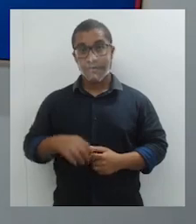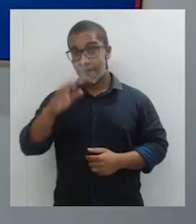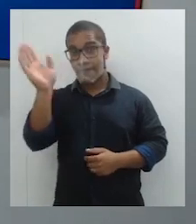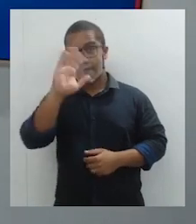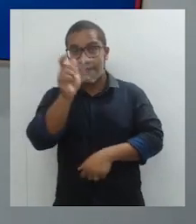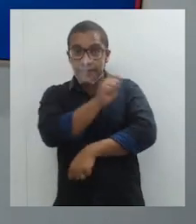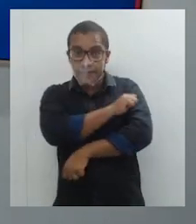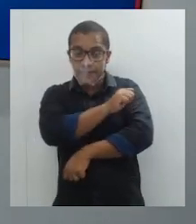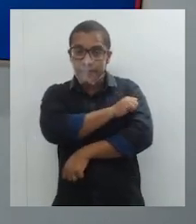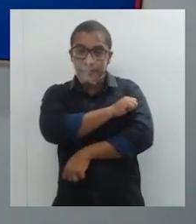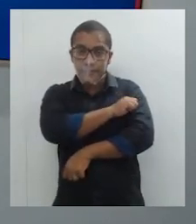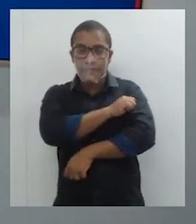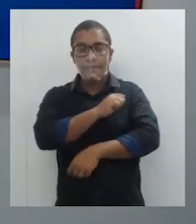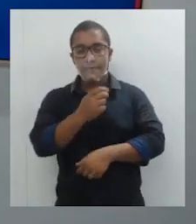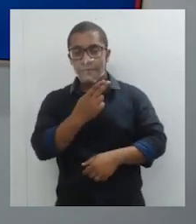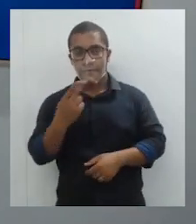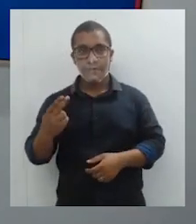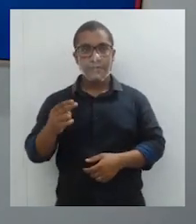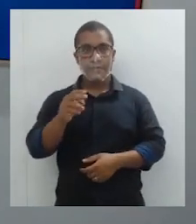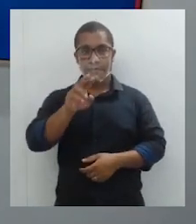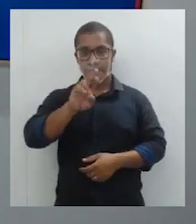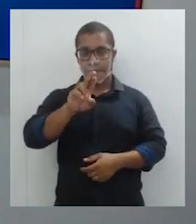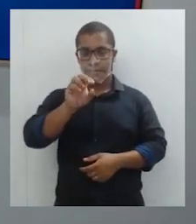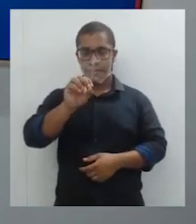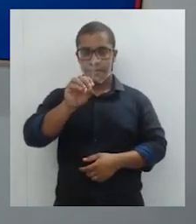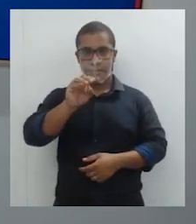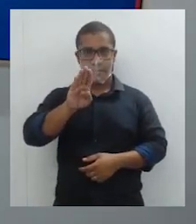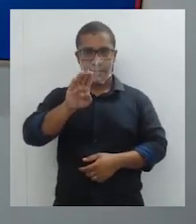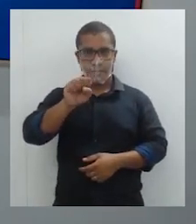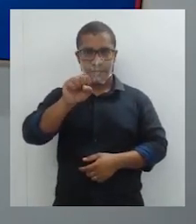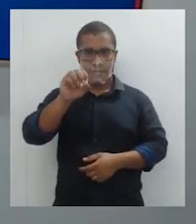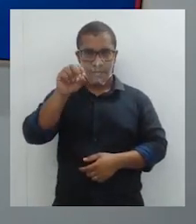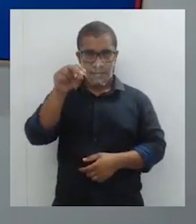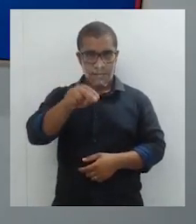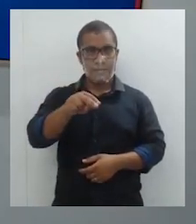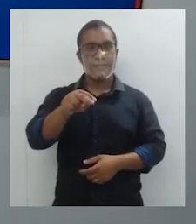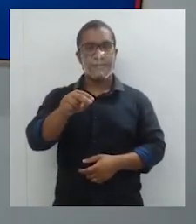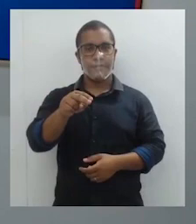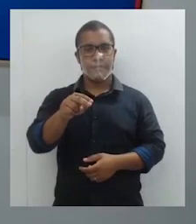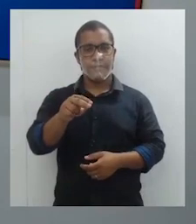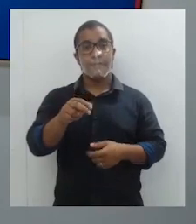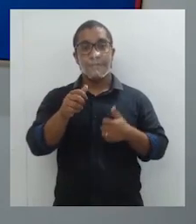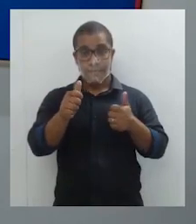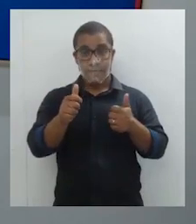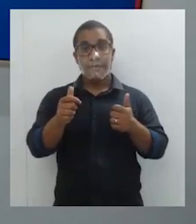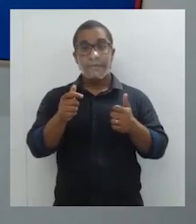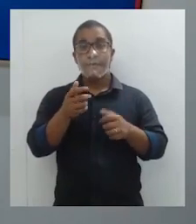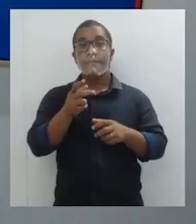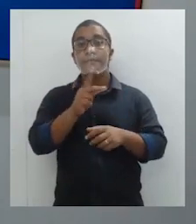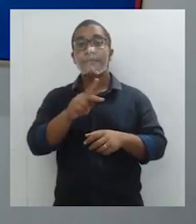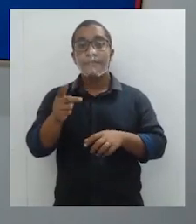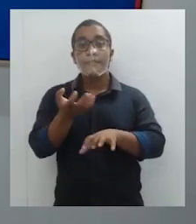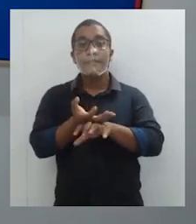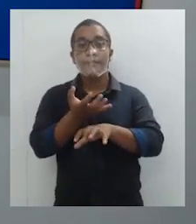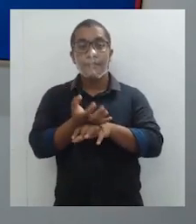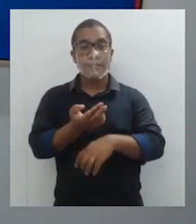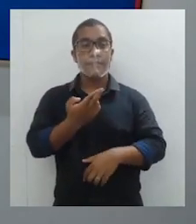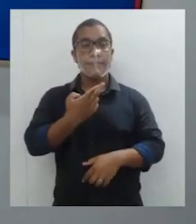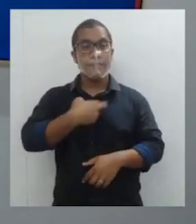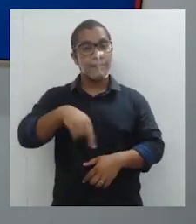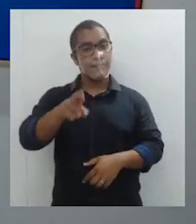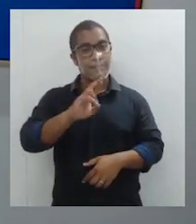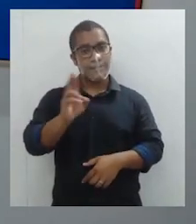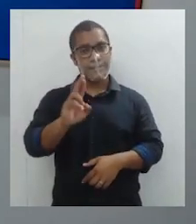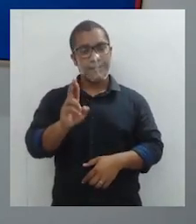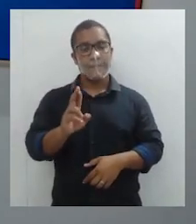o Olá estudantes Eu sou professor Robson Anselmo Tavares professor de ensino religioso